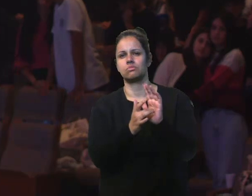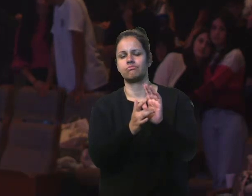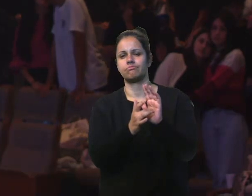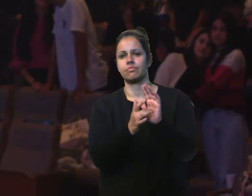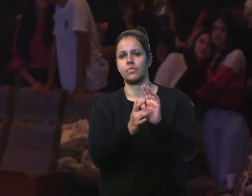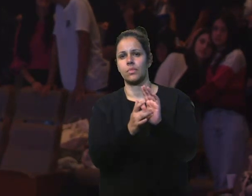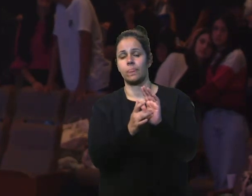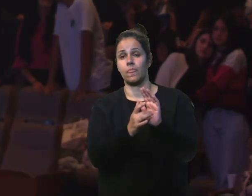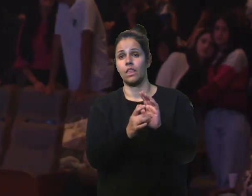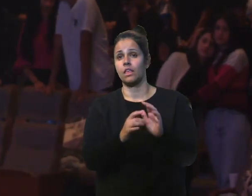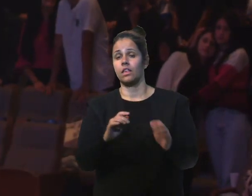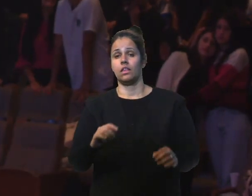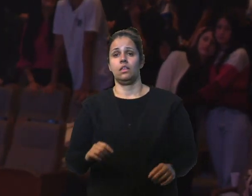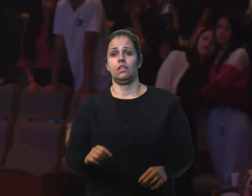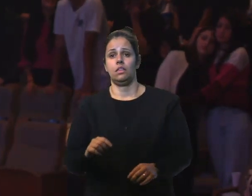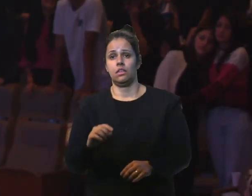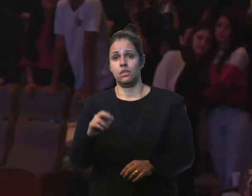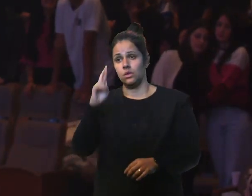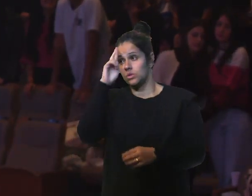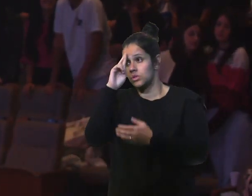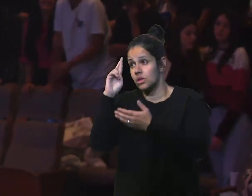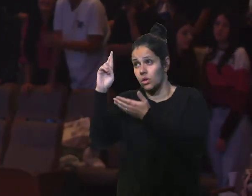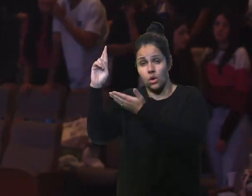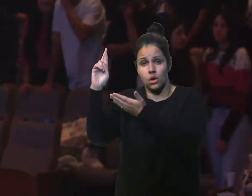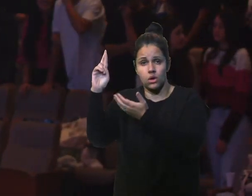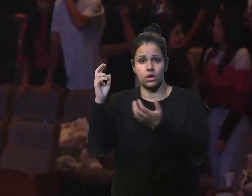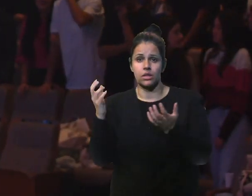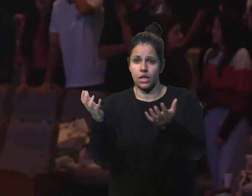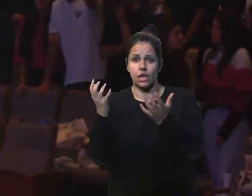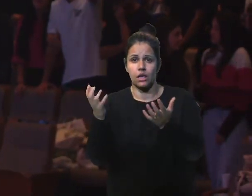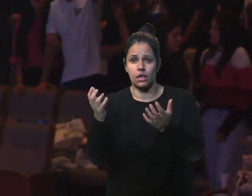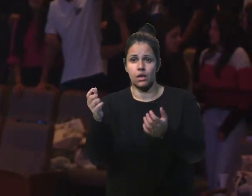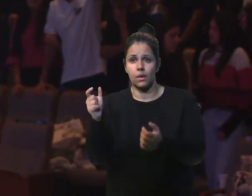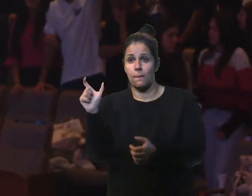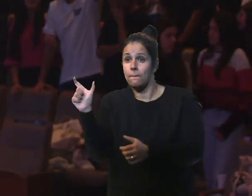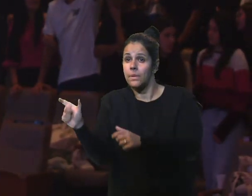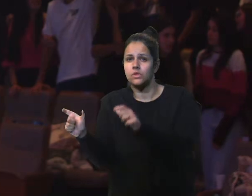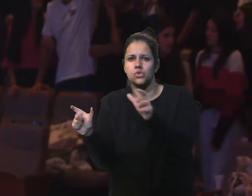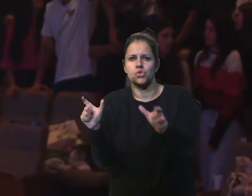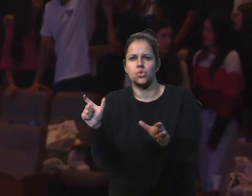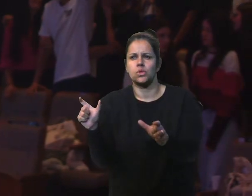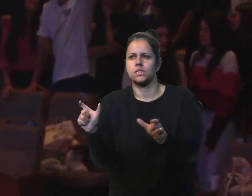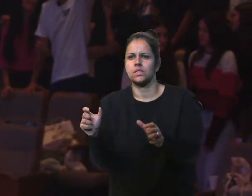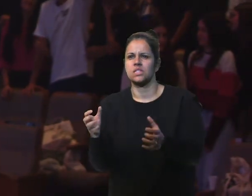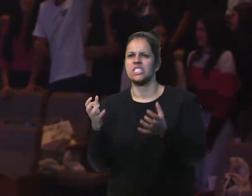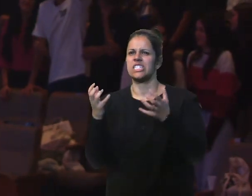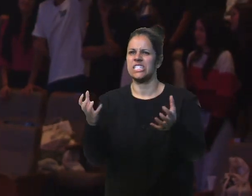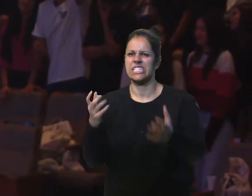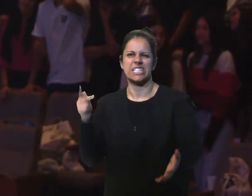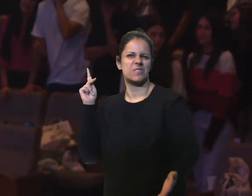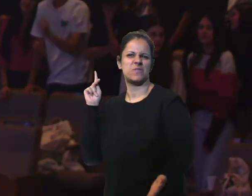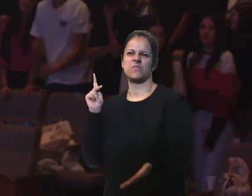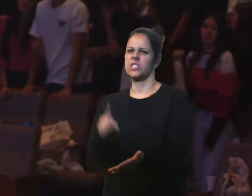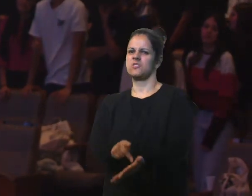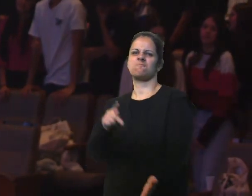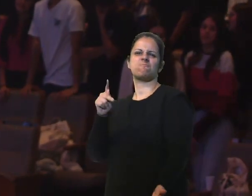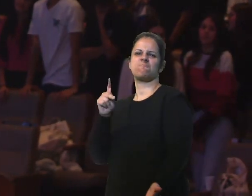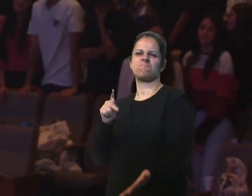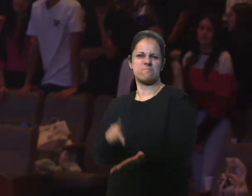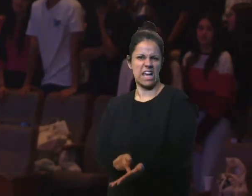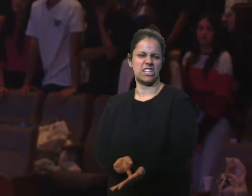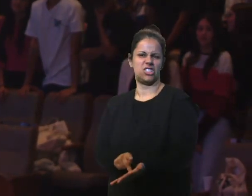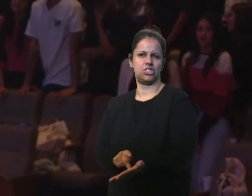O Senhor quer aqueles que querem se comprometer com a causa do Evangelho,